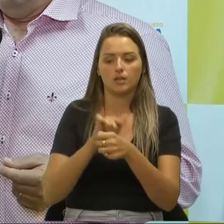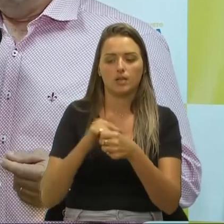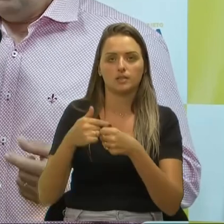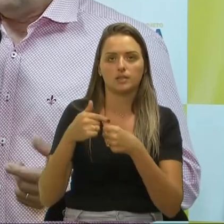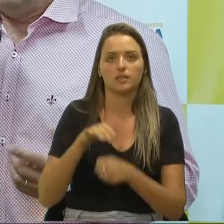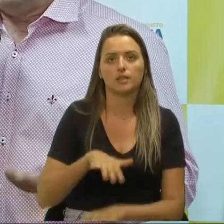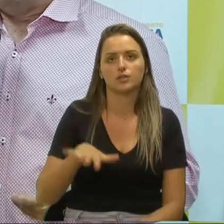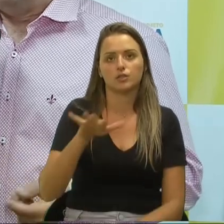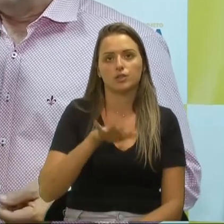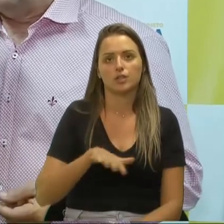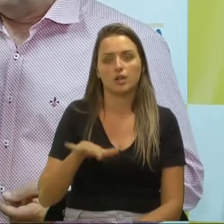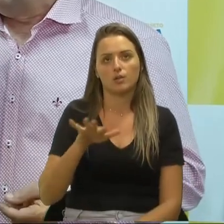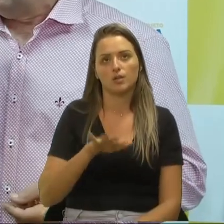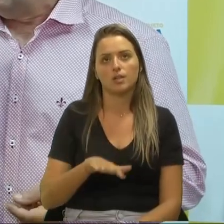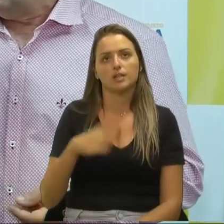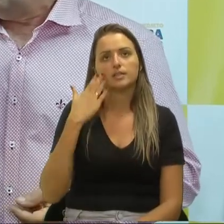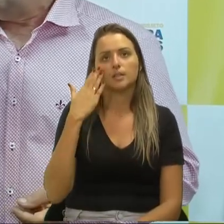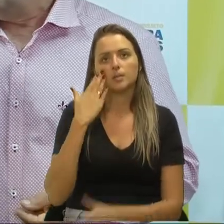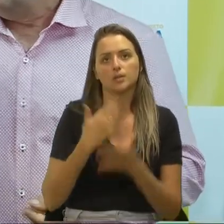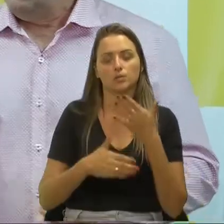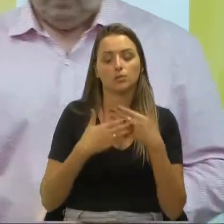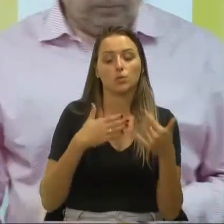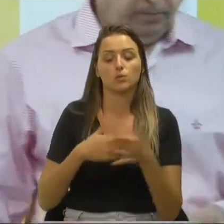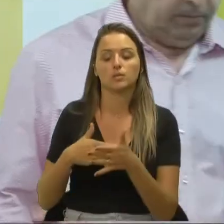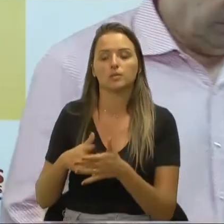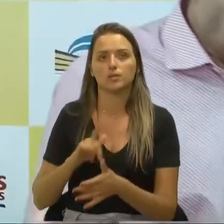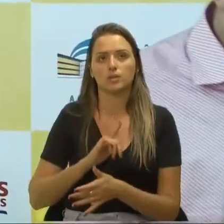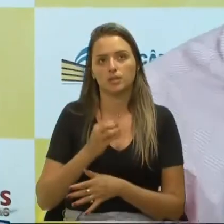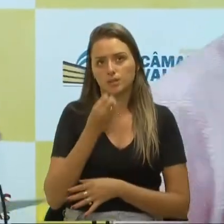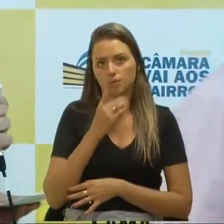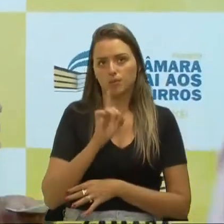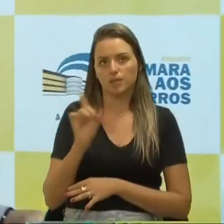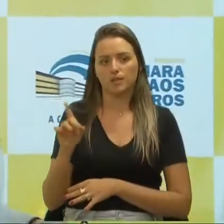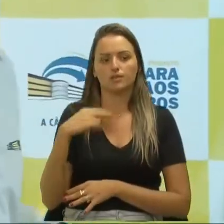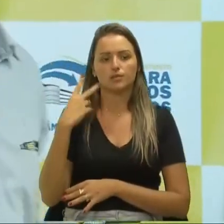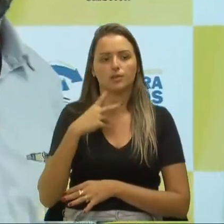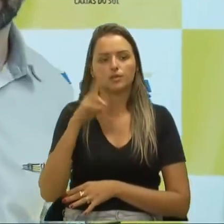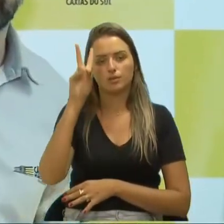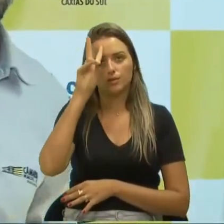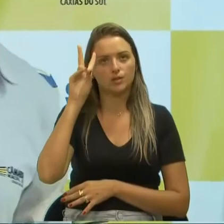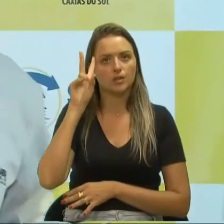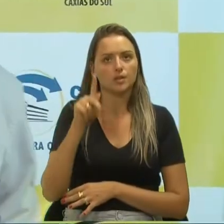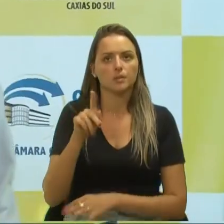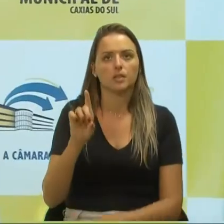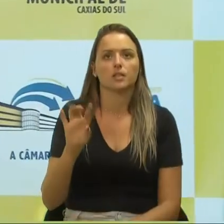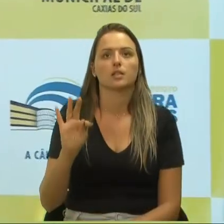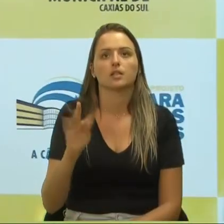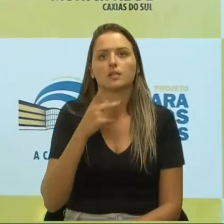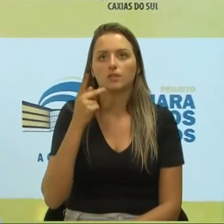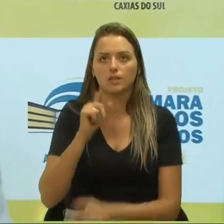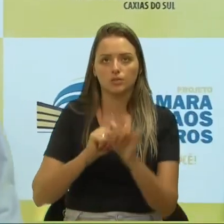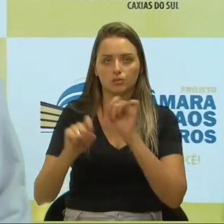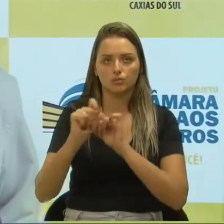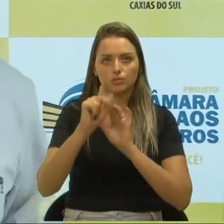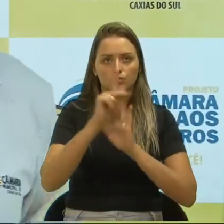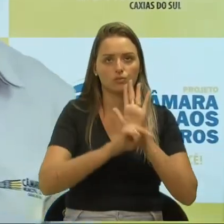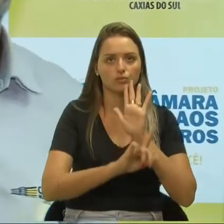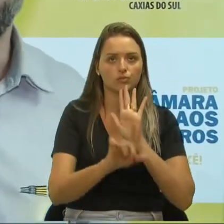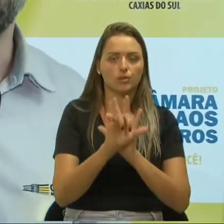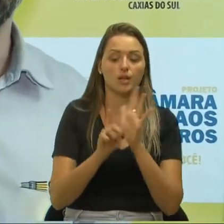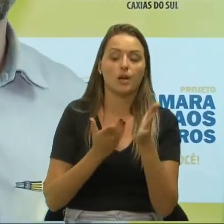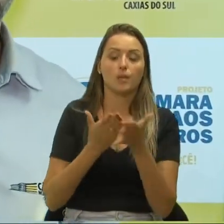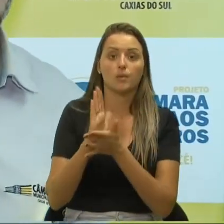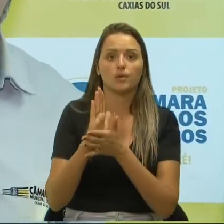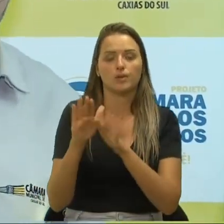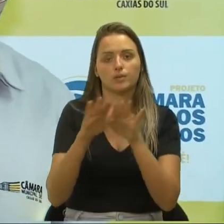cidade, mesmo sabendo das dificuldades que temos. Muito bem, esse foi o vereador Velocino Ruas do PDT falando sobre seu projeto de lei que foi aprovado